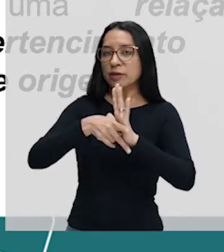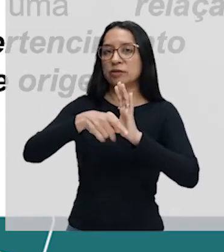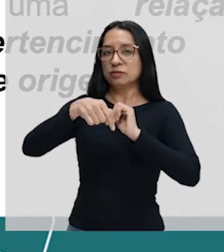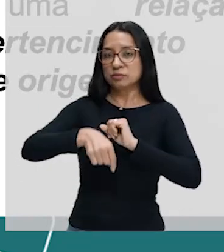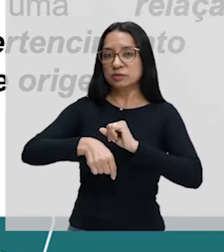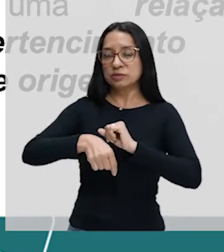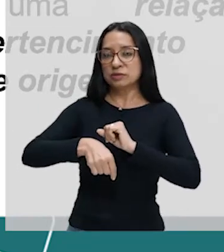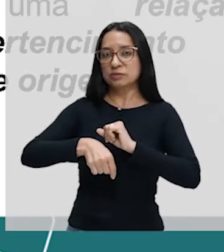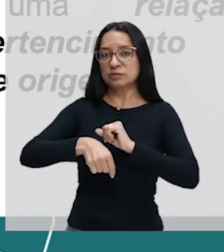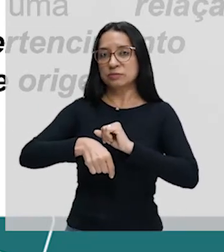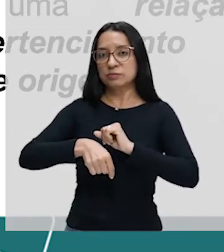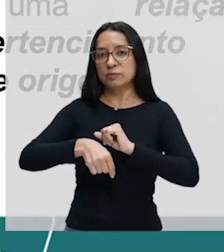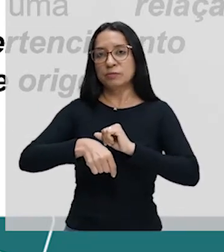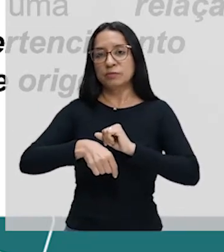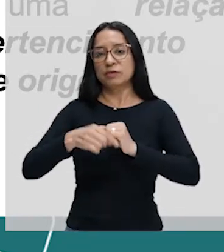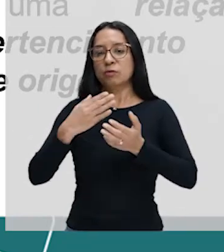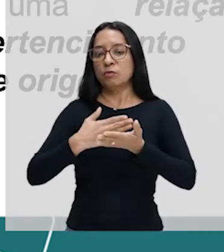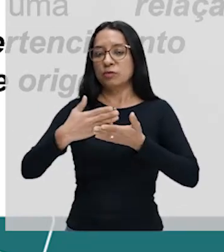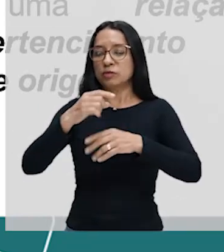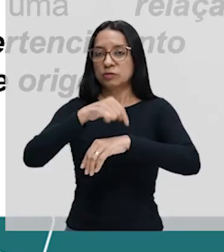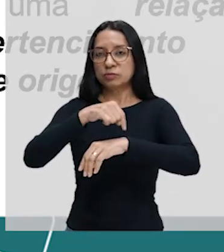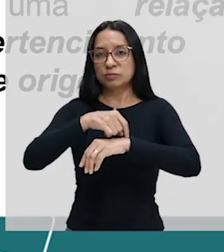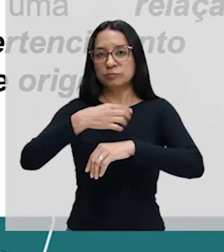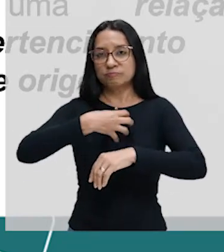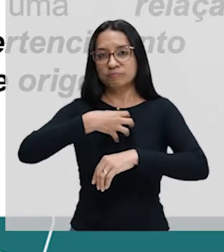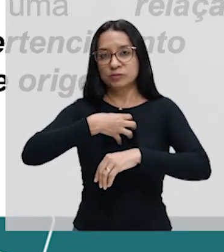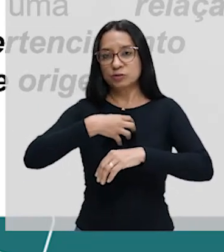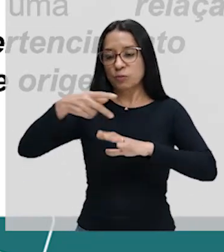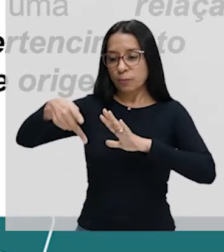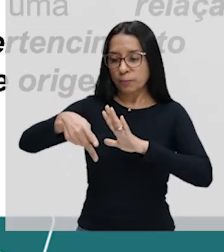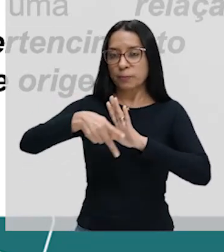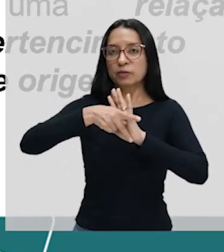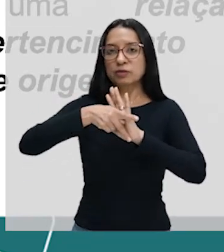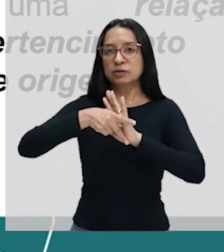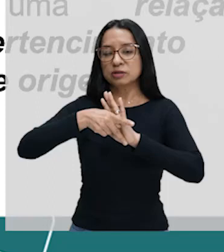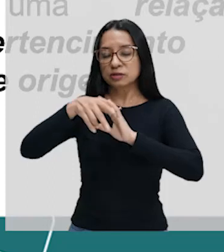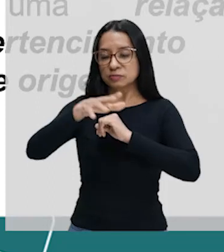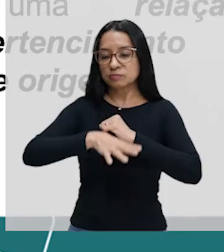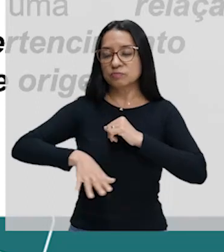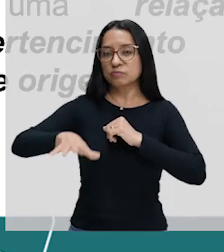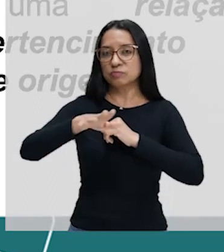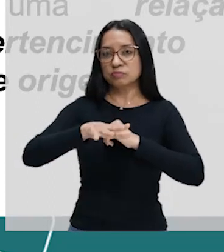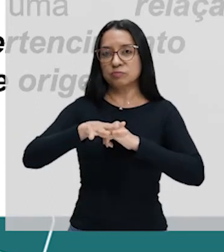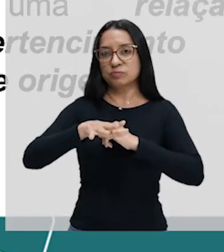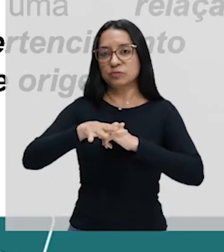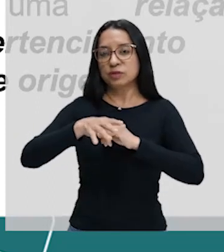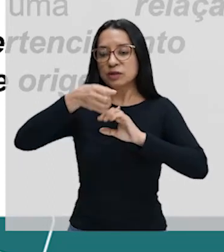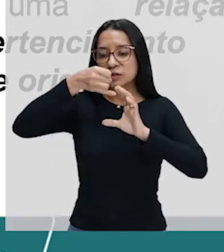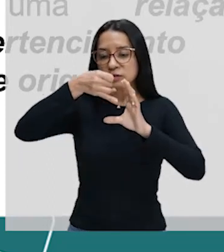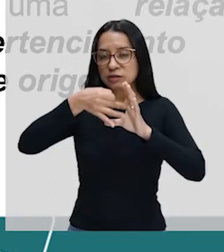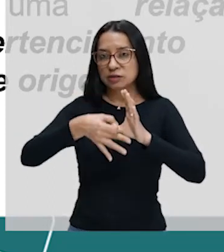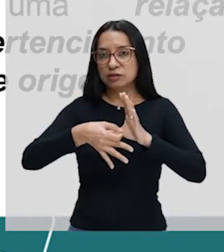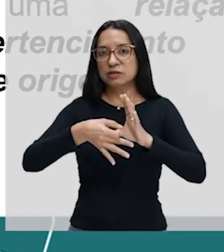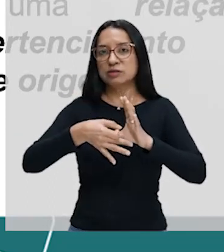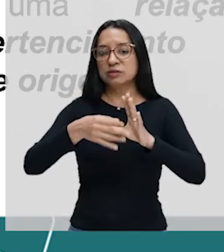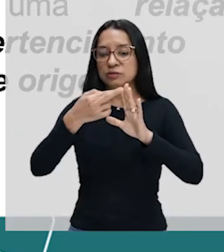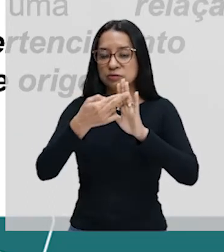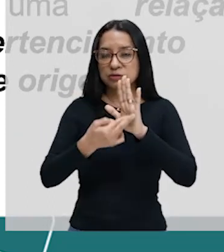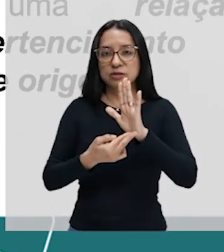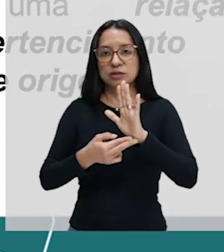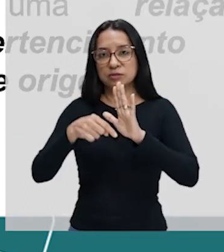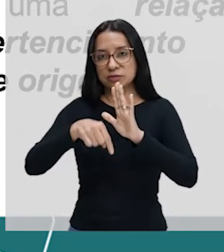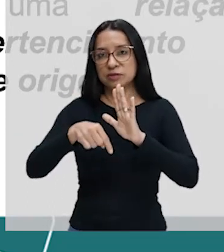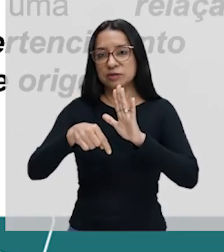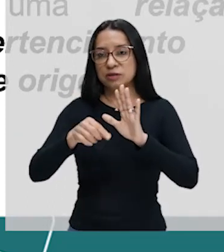pertenço a isso. E a partir do momento que eu me sinto pertencente a esse Estado e as características e as regras que